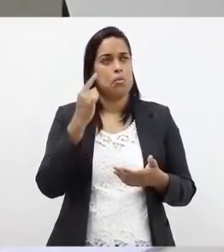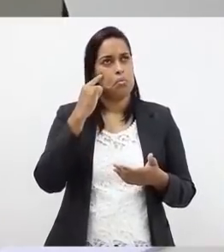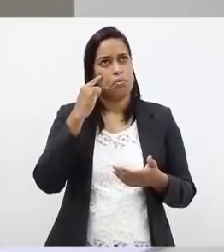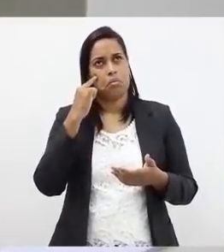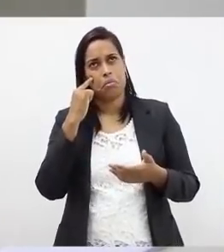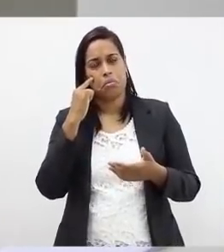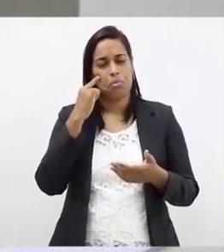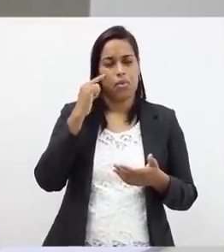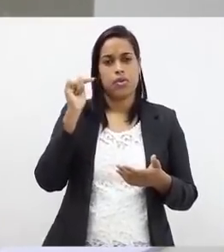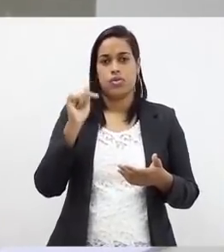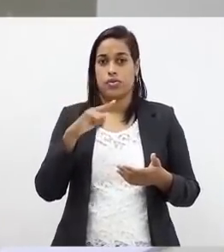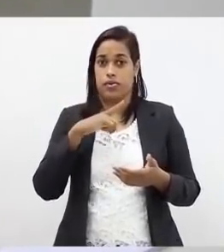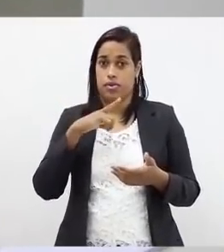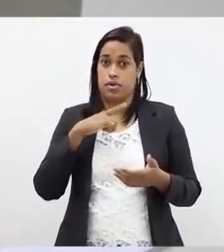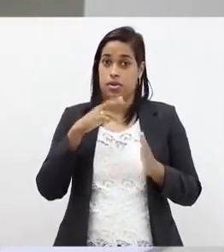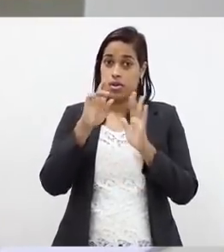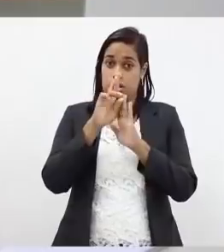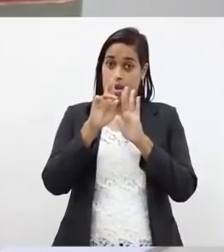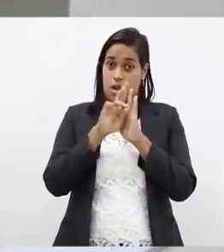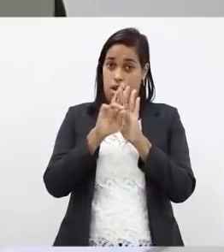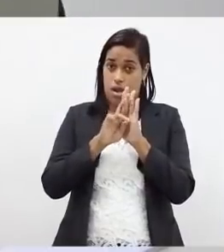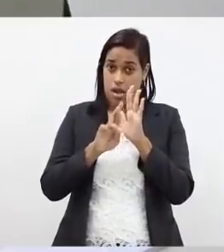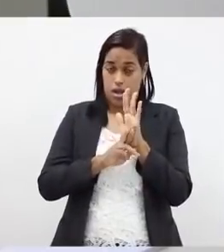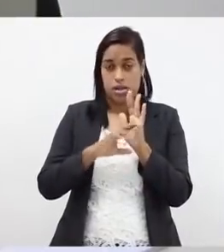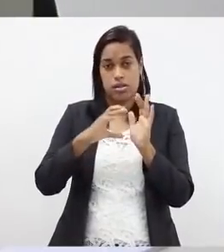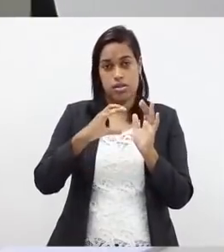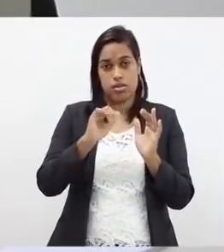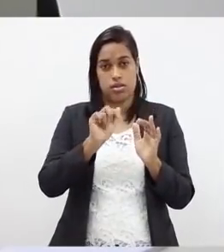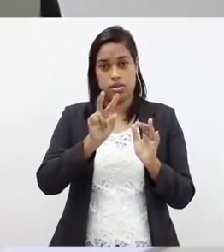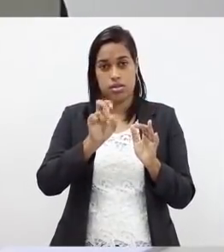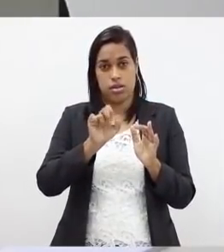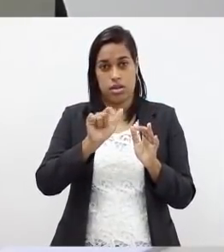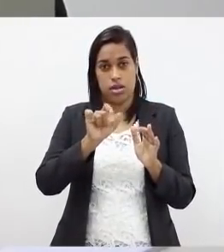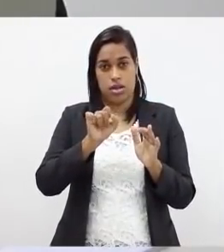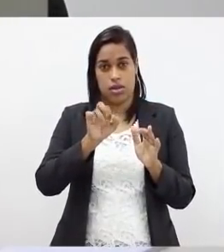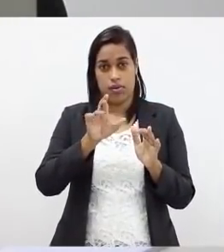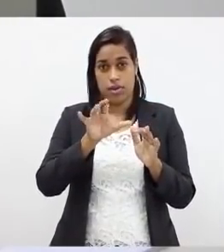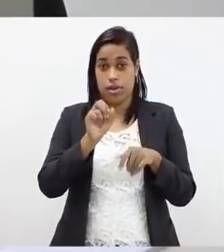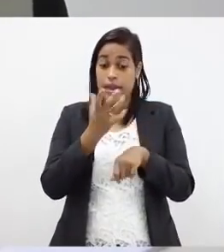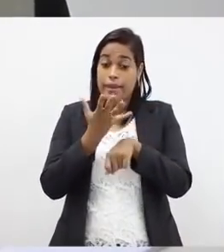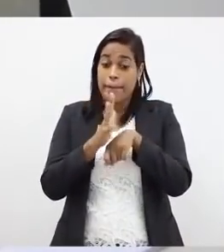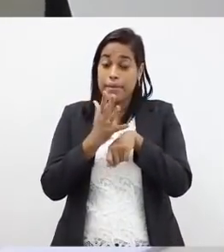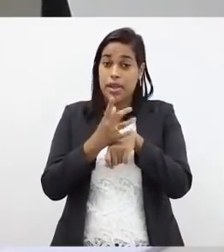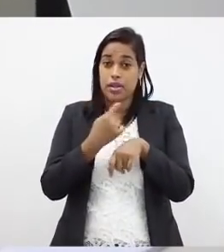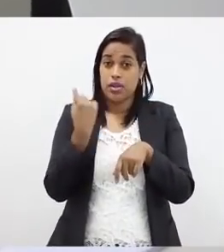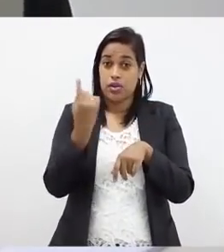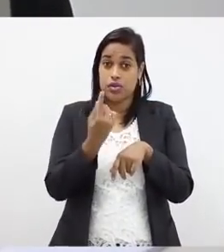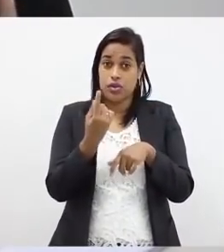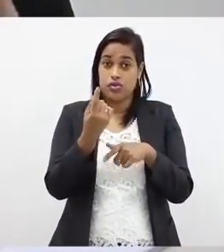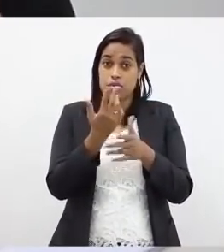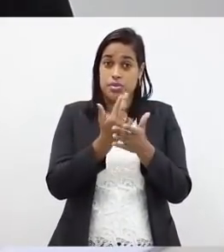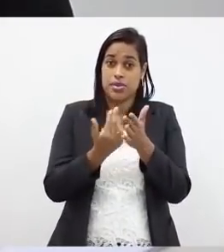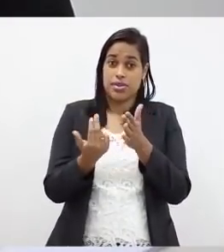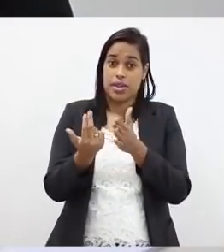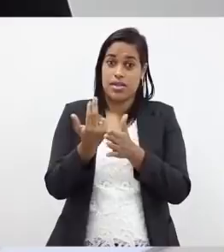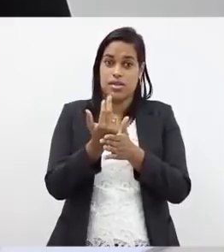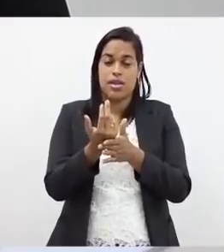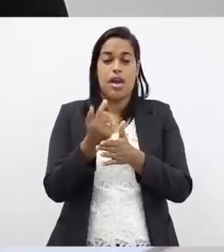as dúvidas com relação às regras da cavaleira, e agora a gente vai desenhar uma peça na prática. Essa peça